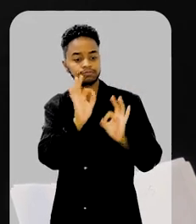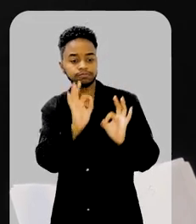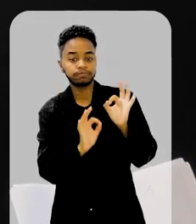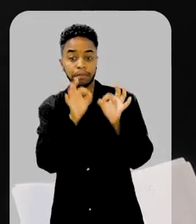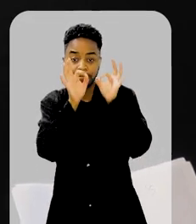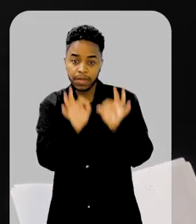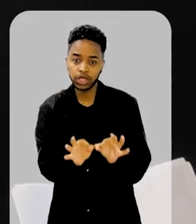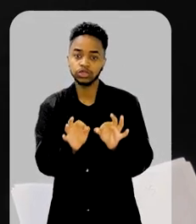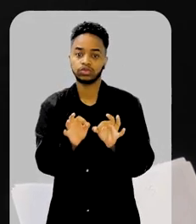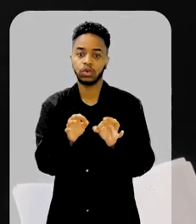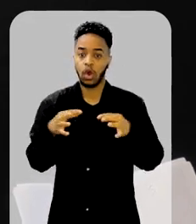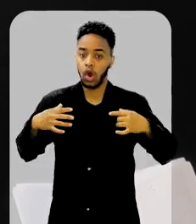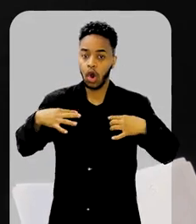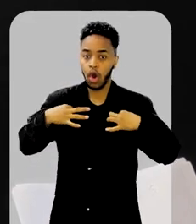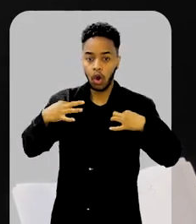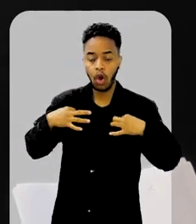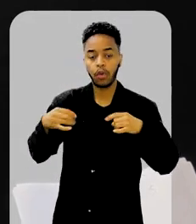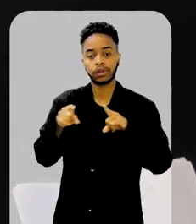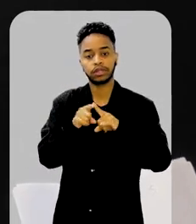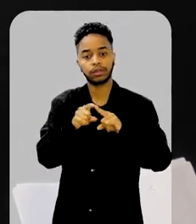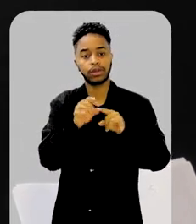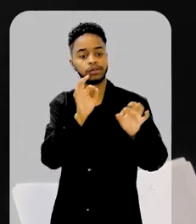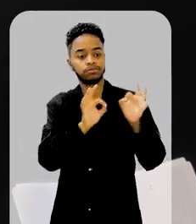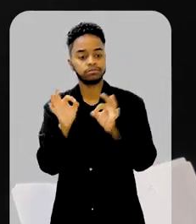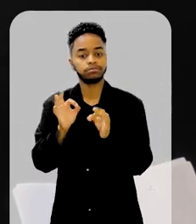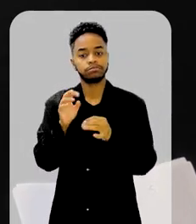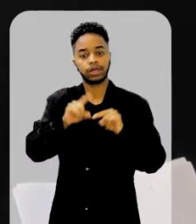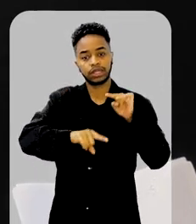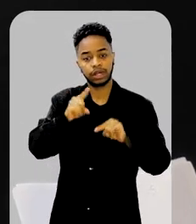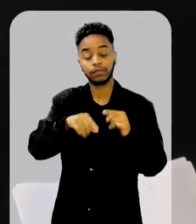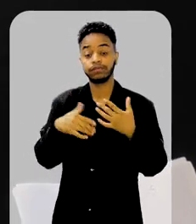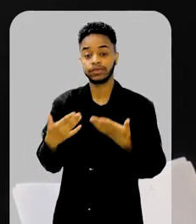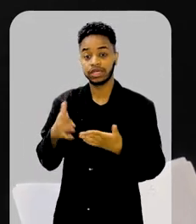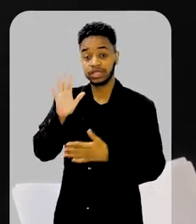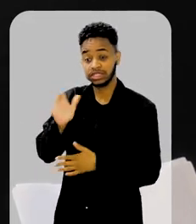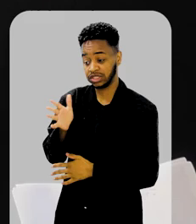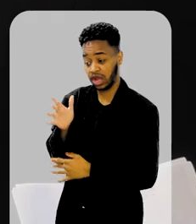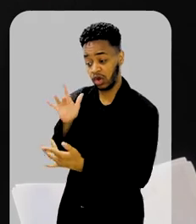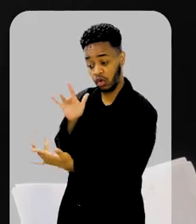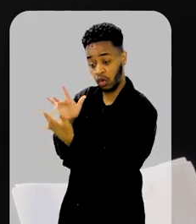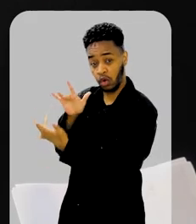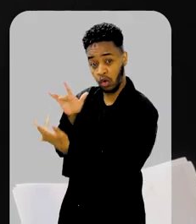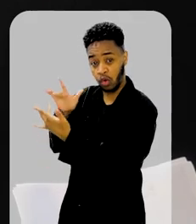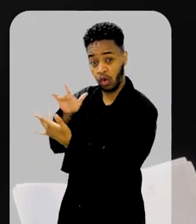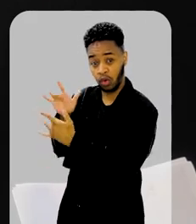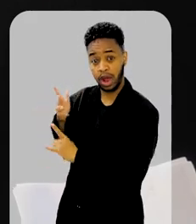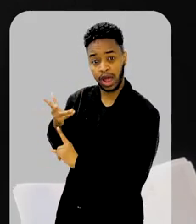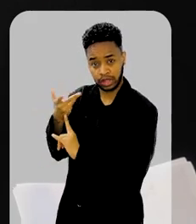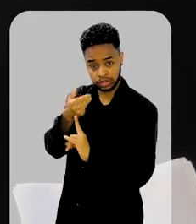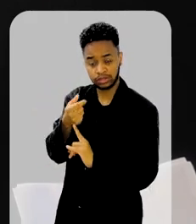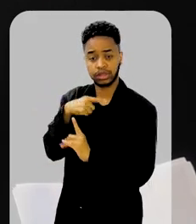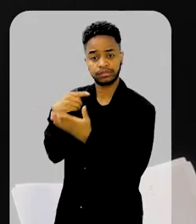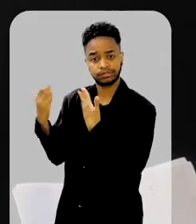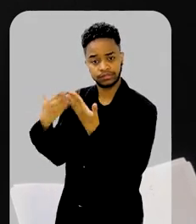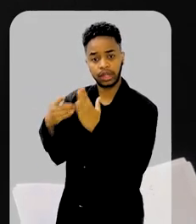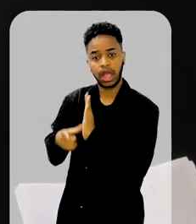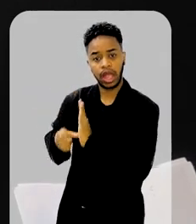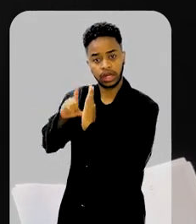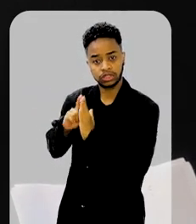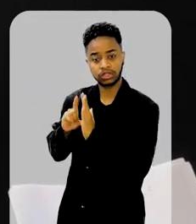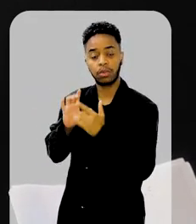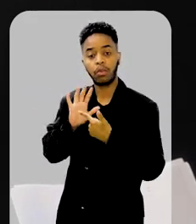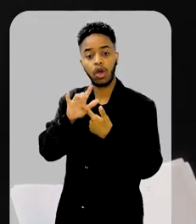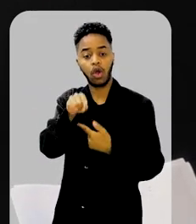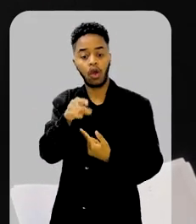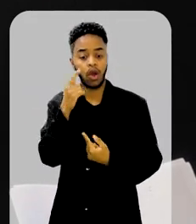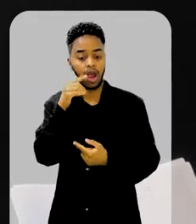alegoria aí essa ponte estabelecida com o artista aí que já tá numa interlocução anterior com a direção ela é que